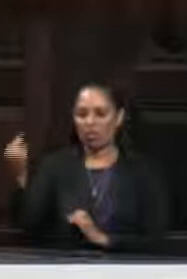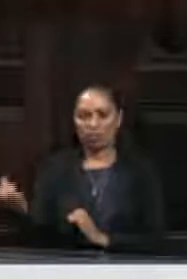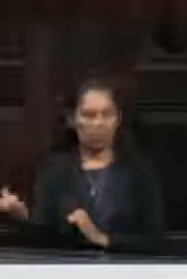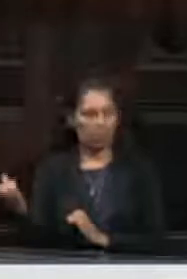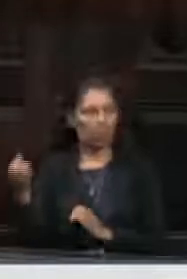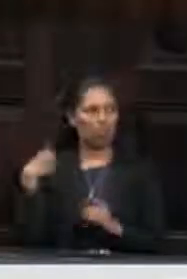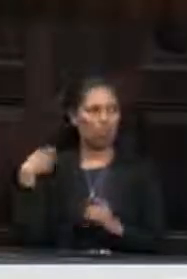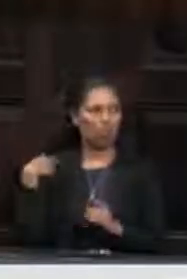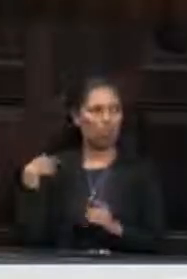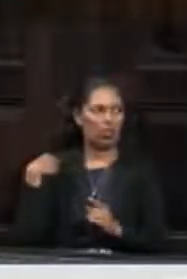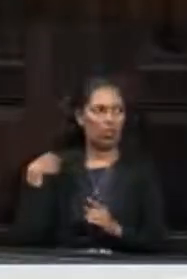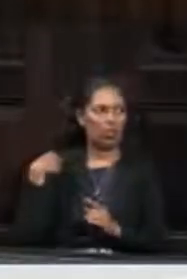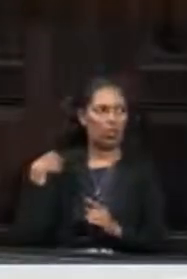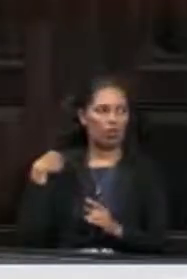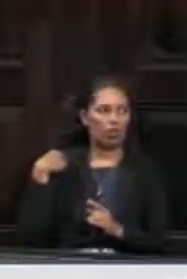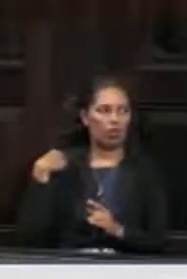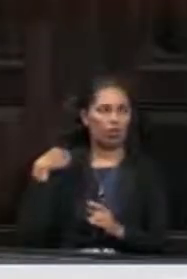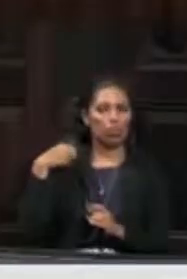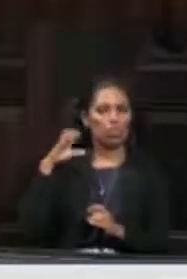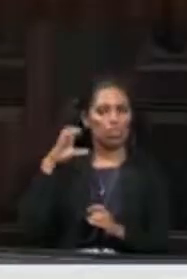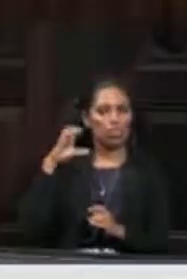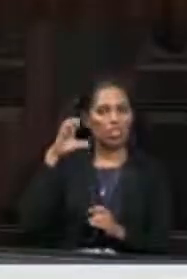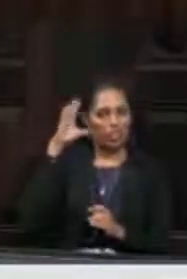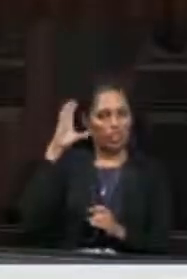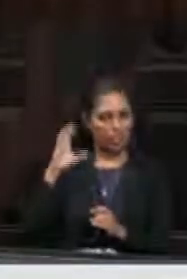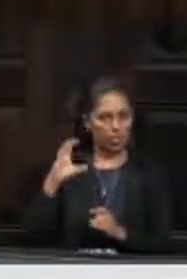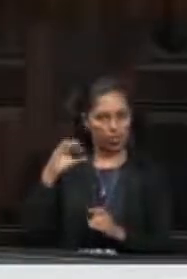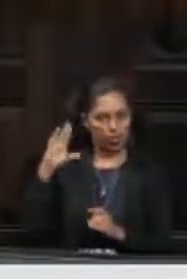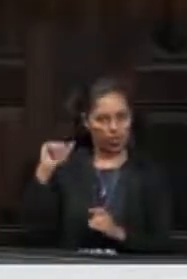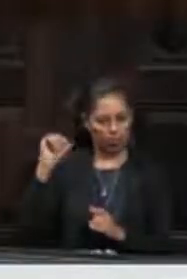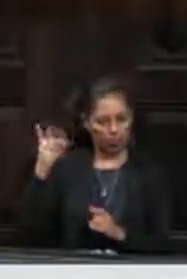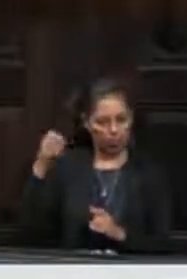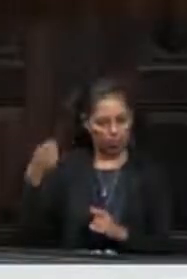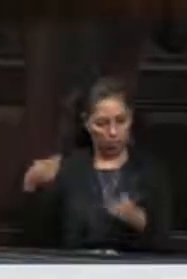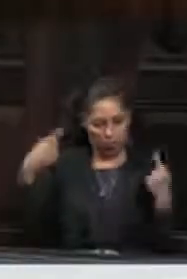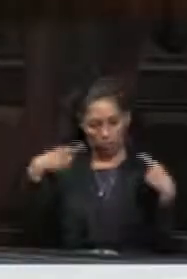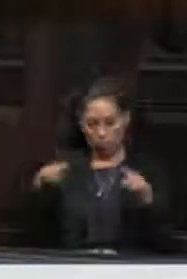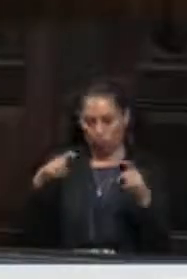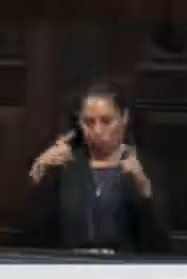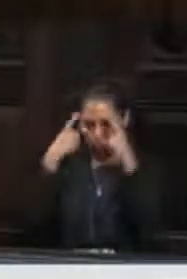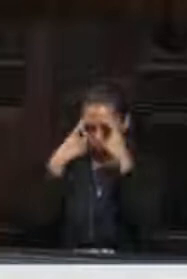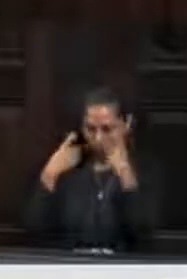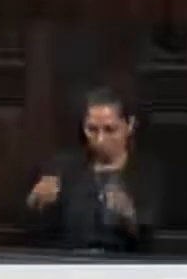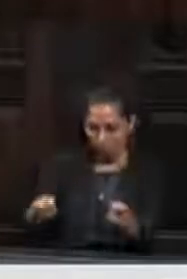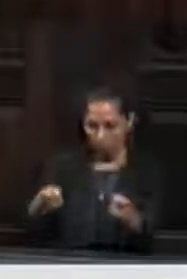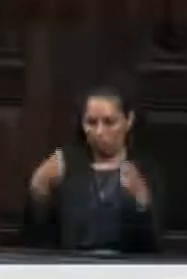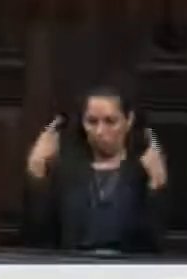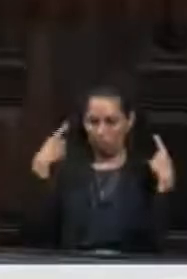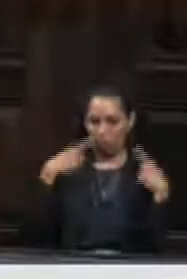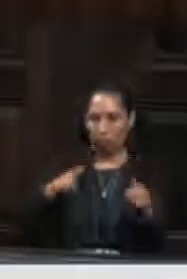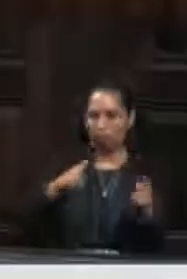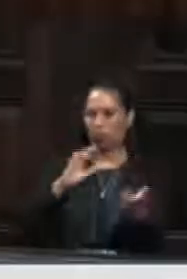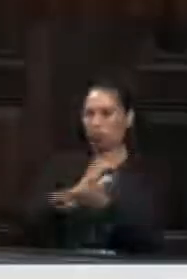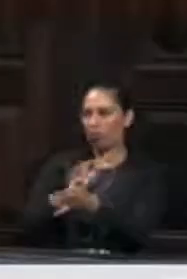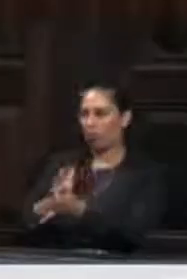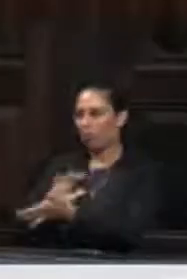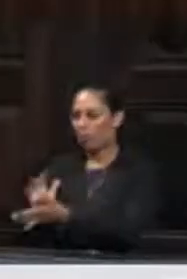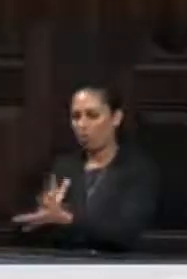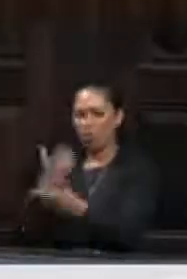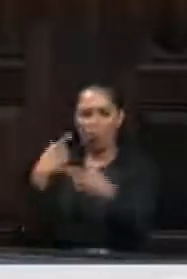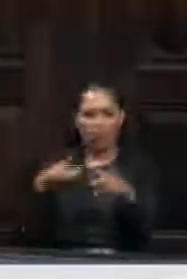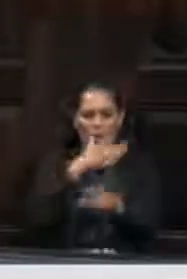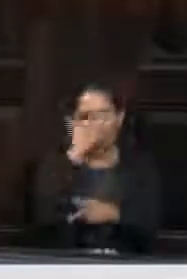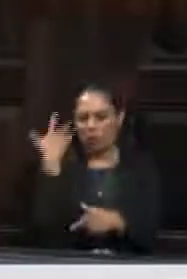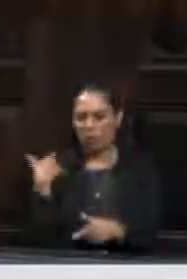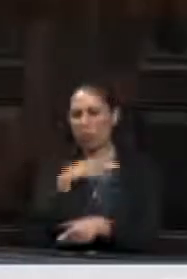contra qualquer tipo de violência, qualquer tipo de discriminação, contra qualquer pessoa, contra o ser humano,